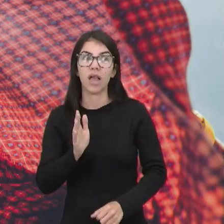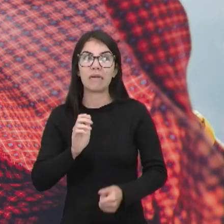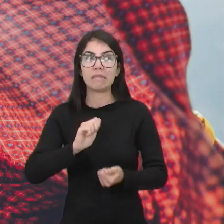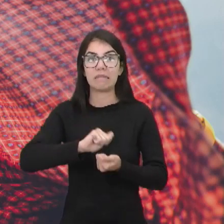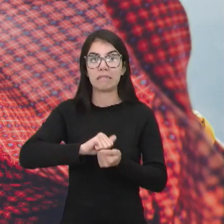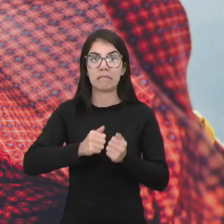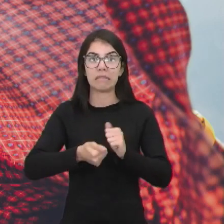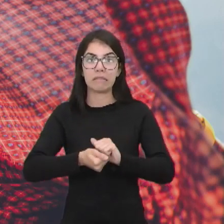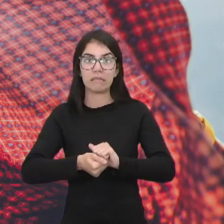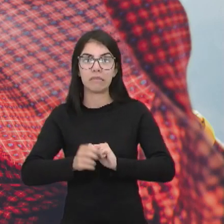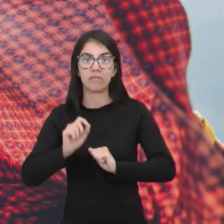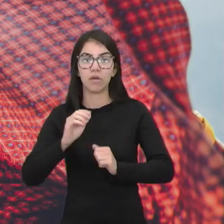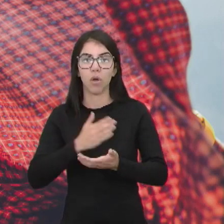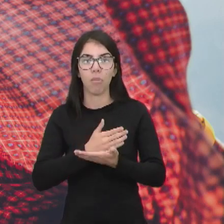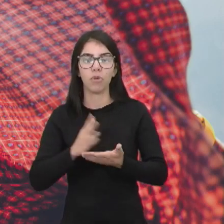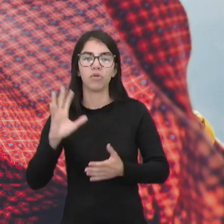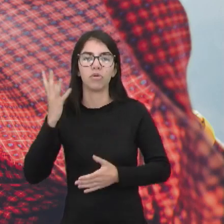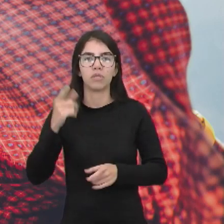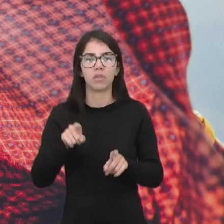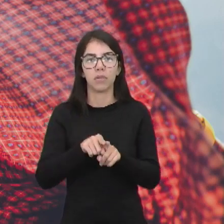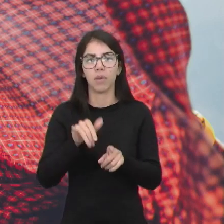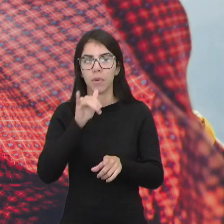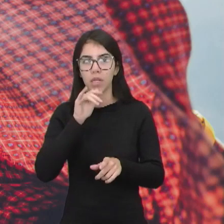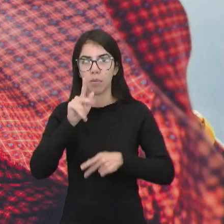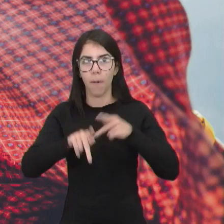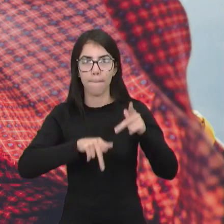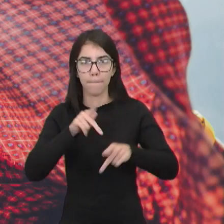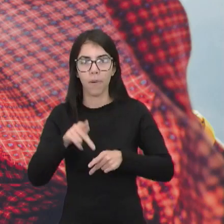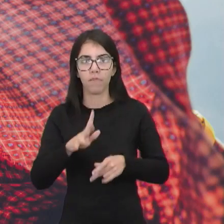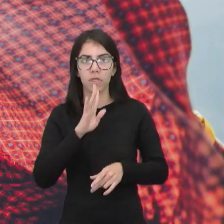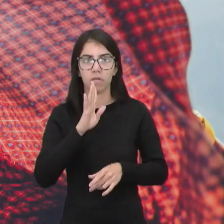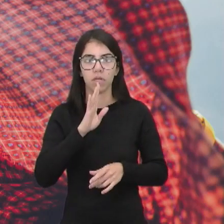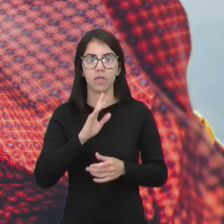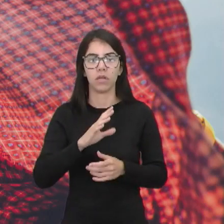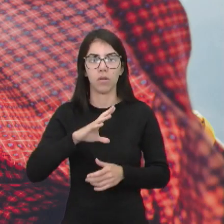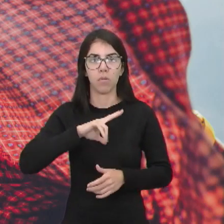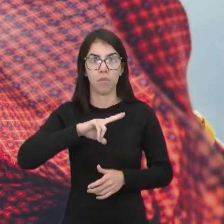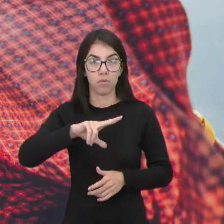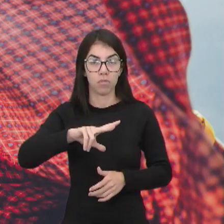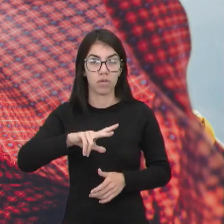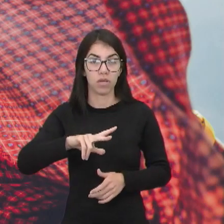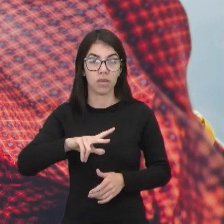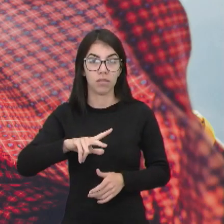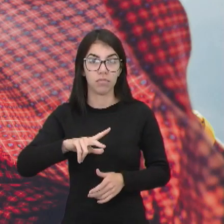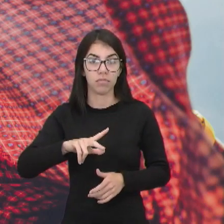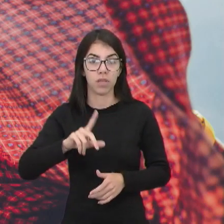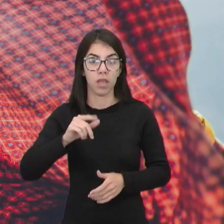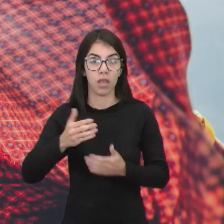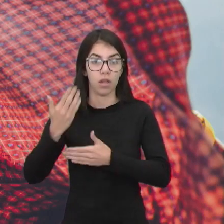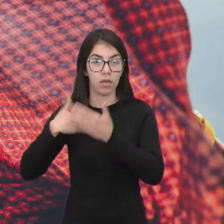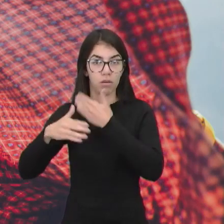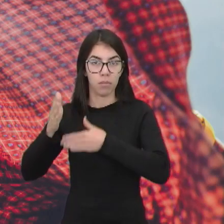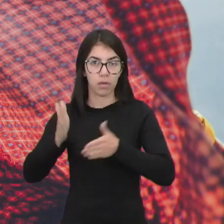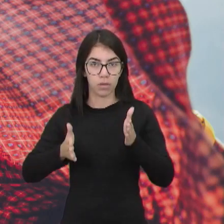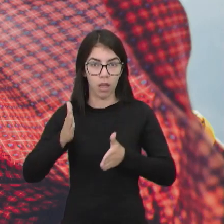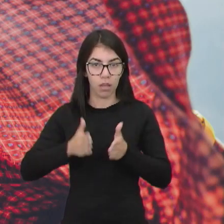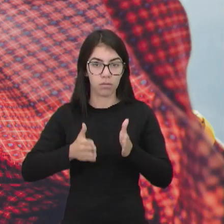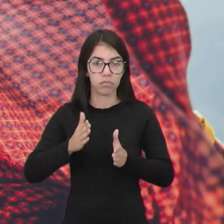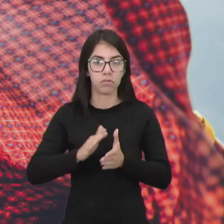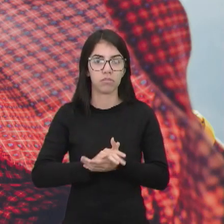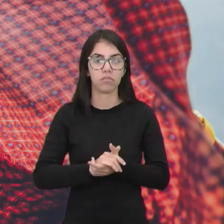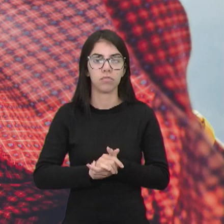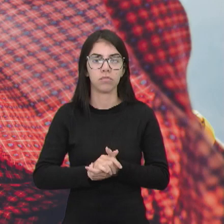exemplo, com os povos que eles acabaram conhecendo, principalmente os portugueses, naquele périplo africano, né? Que eles